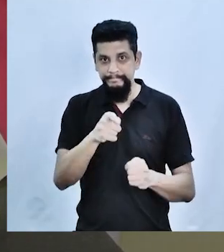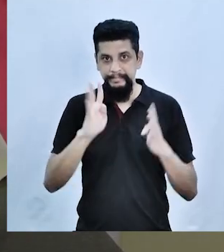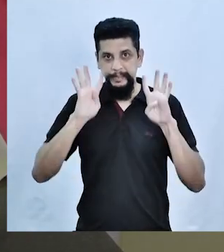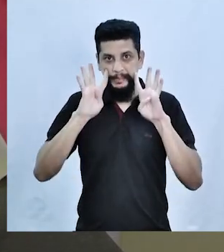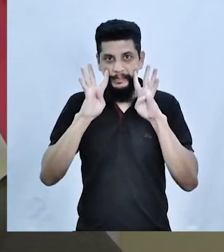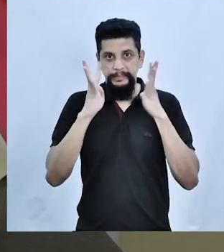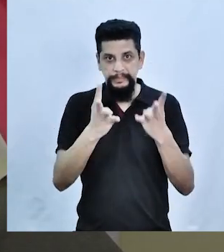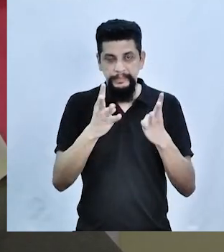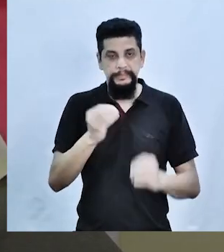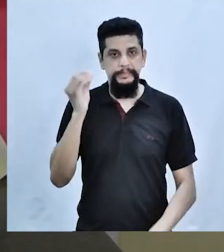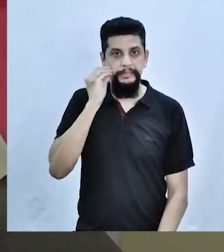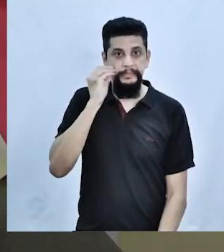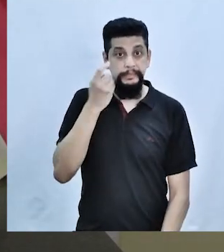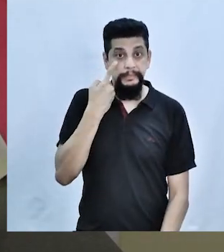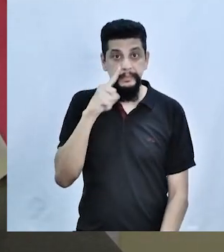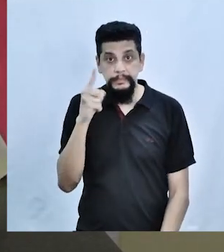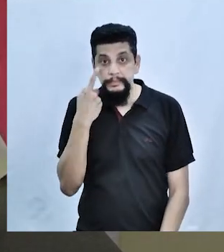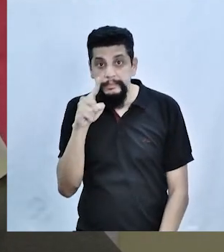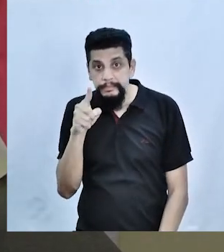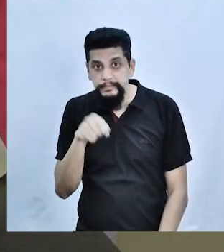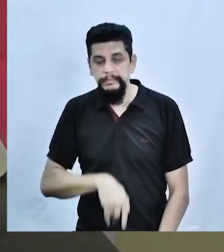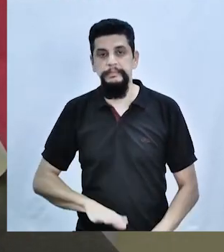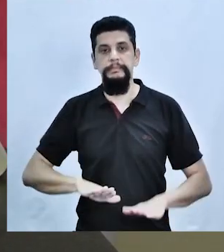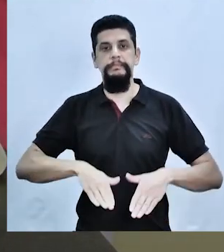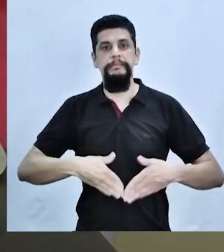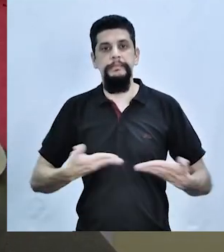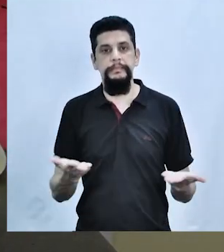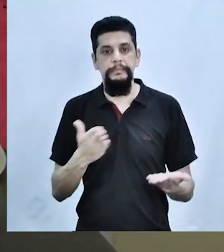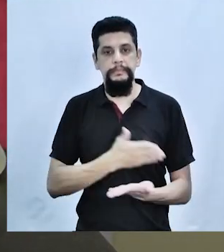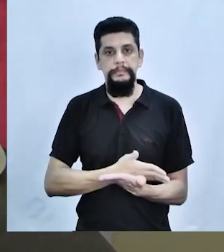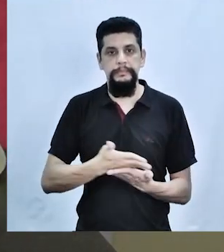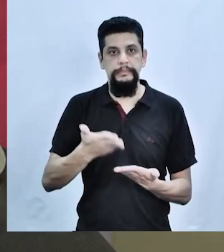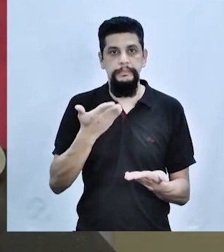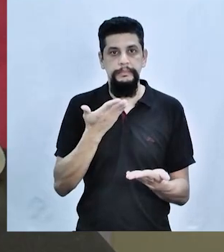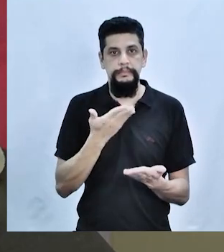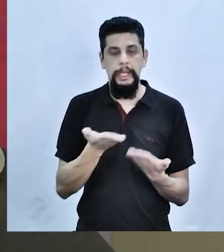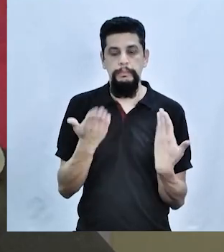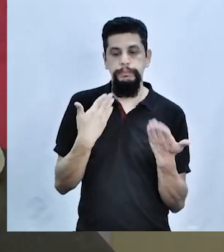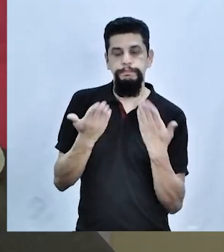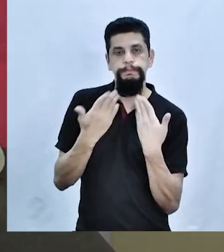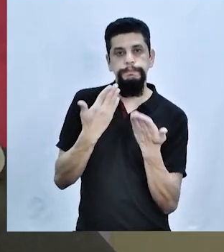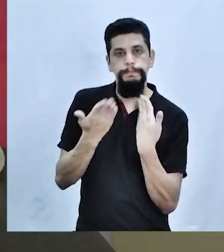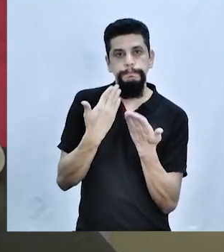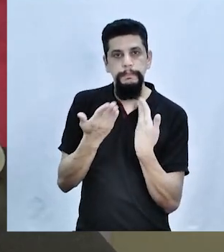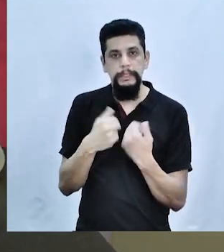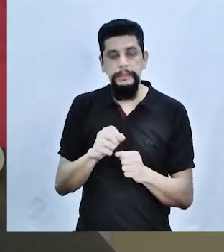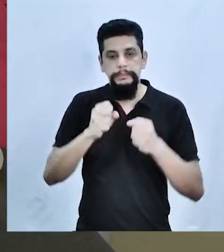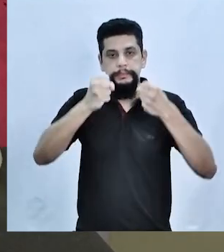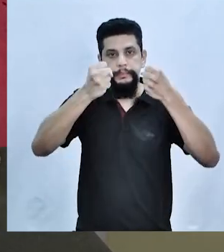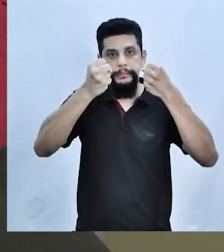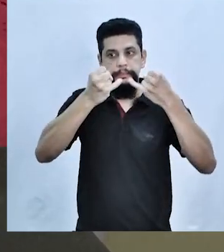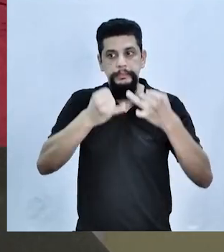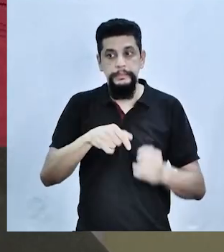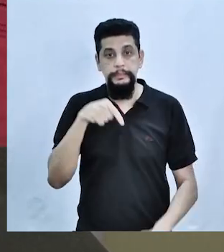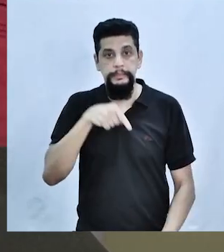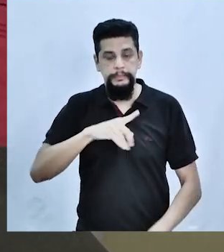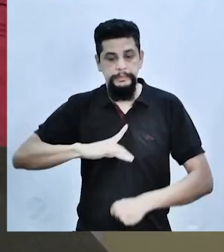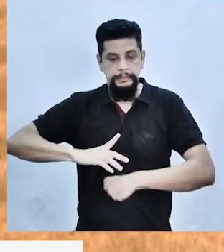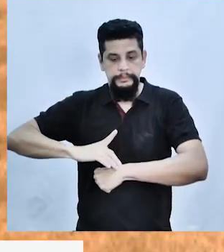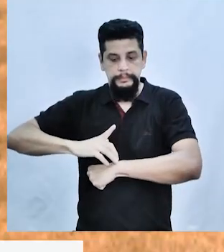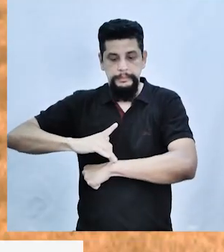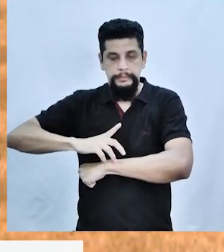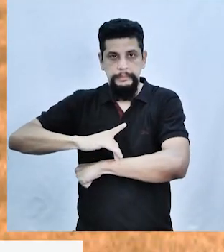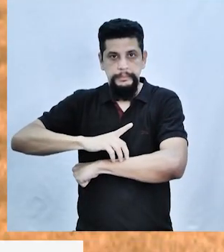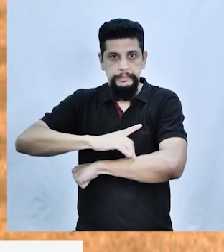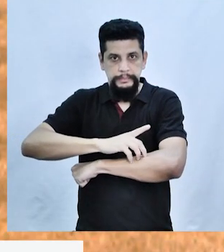então presta atenção e tenta descobrir. Prof, então a gente vai iniciar aqui o nosso papo, que vai dizer que